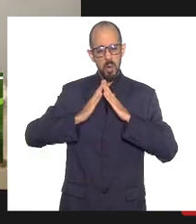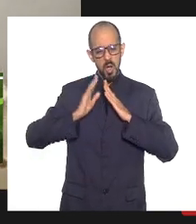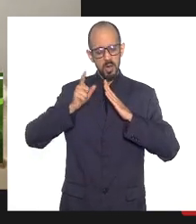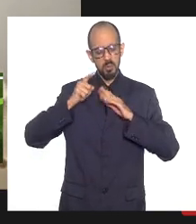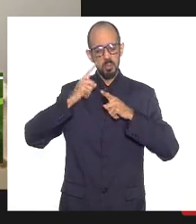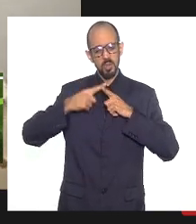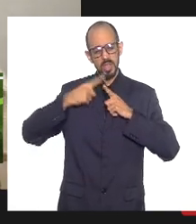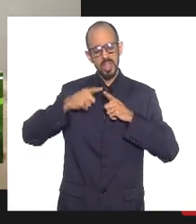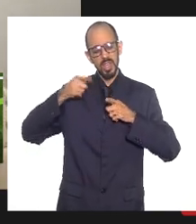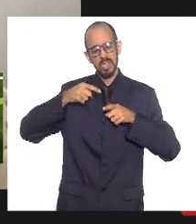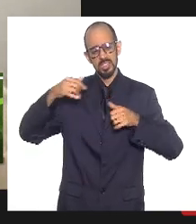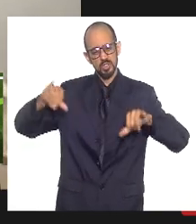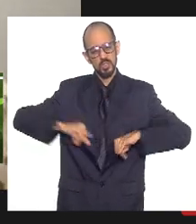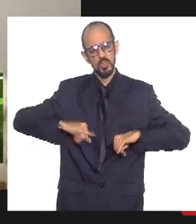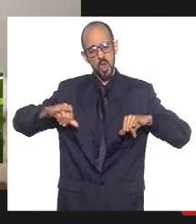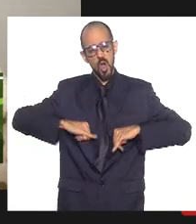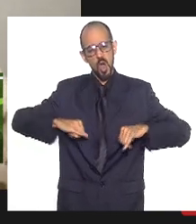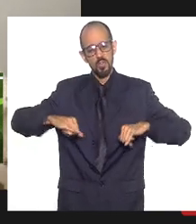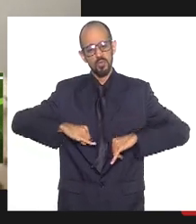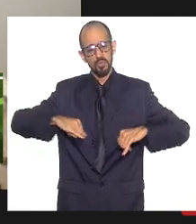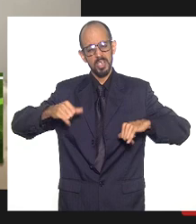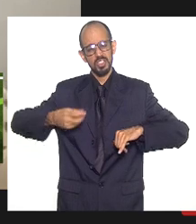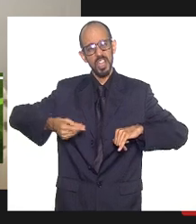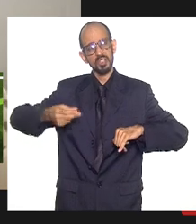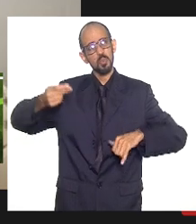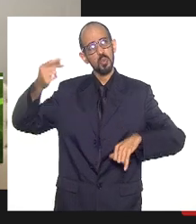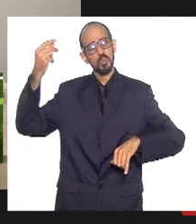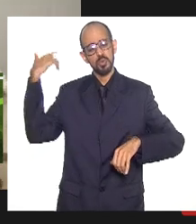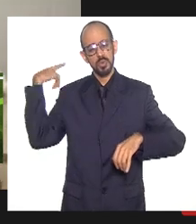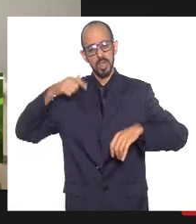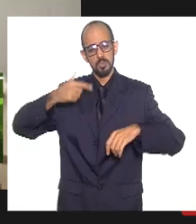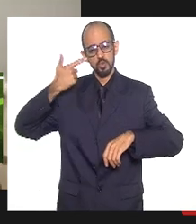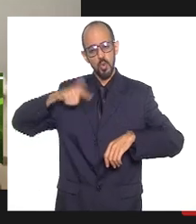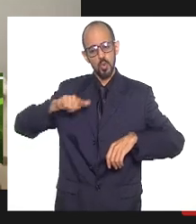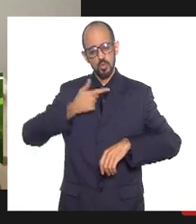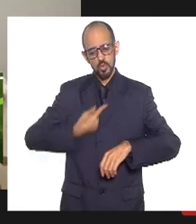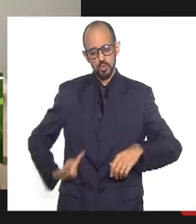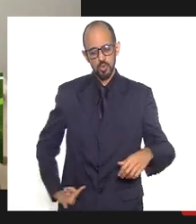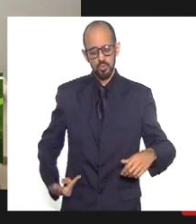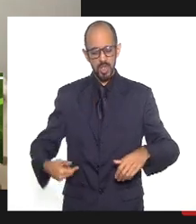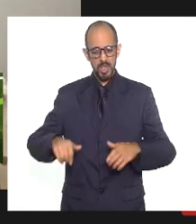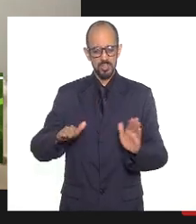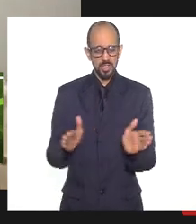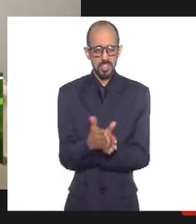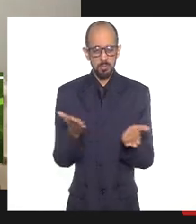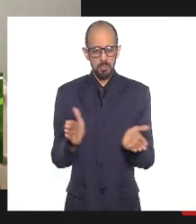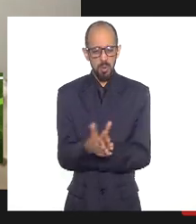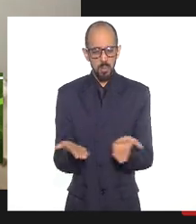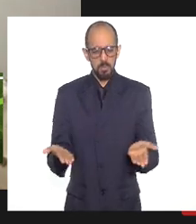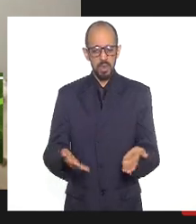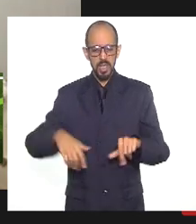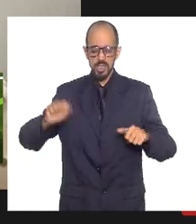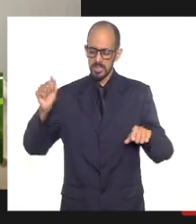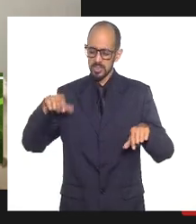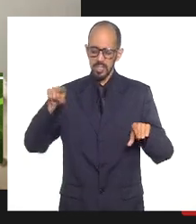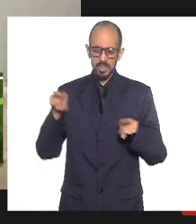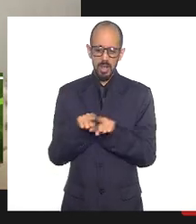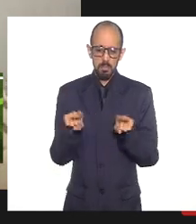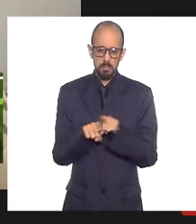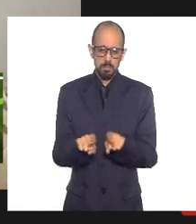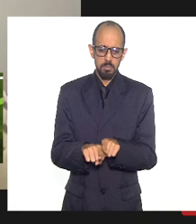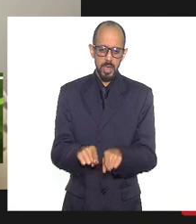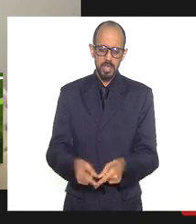uma situação, e aí de outros governos, inclusive, de precariedade, de ocupação